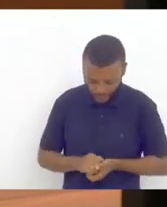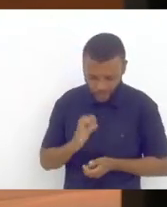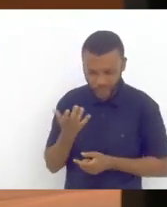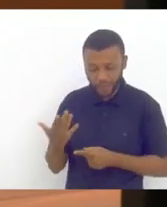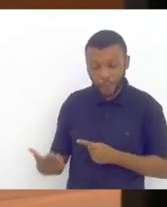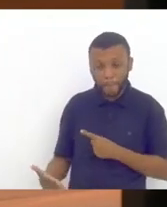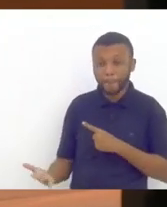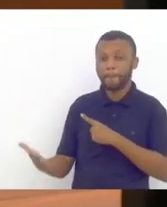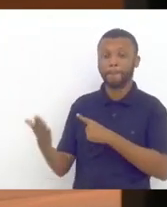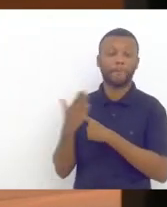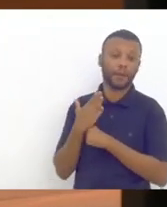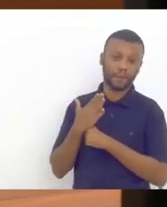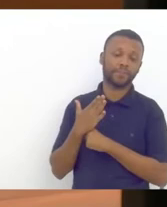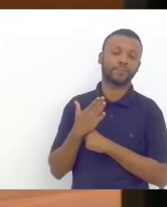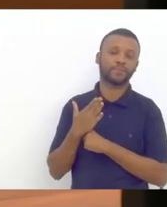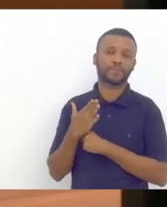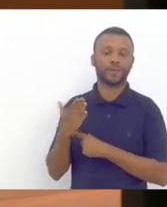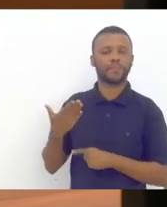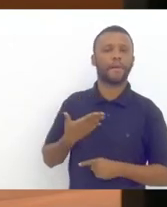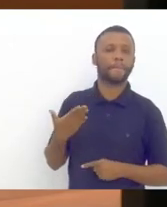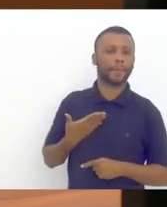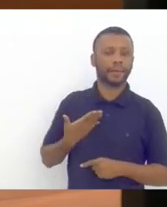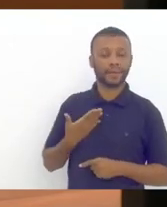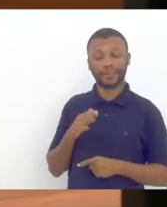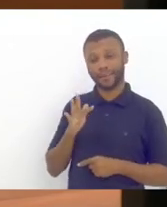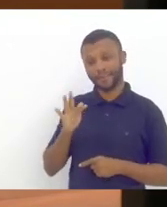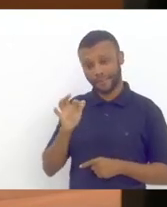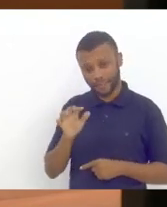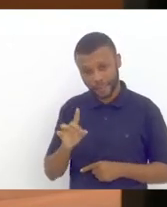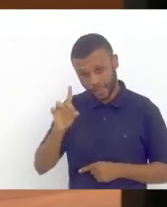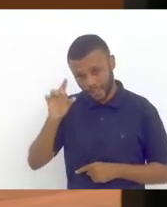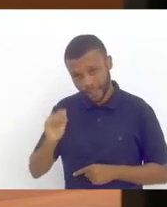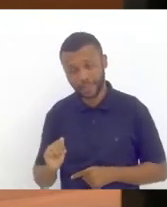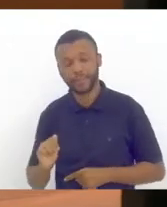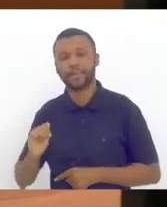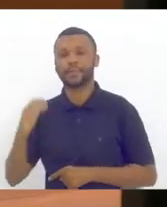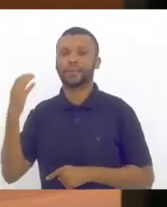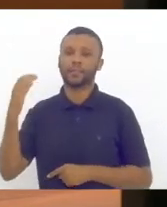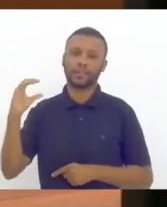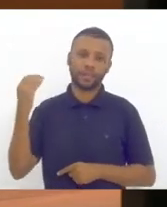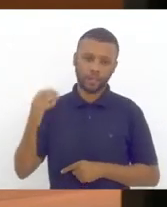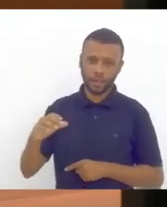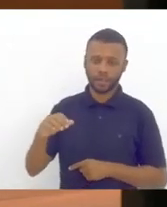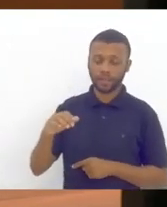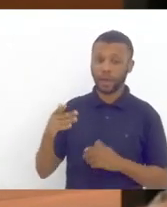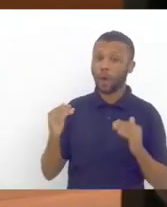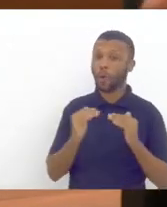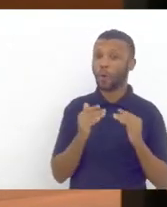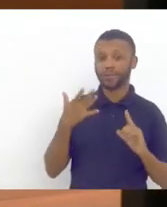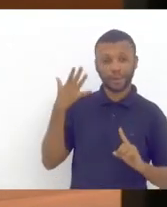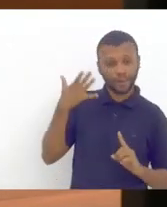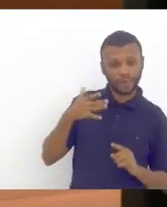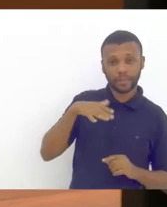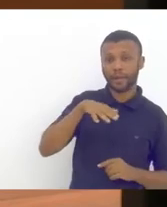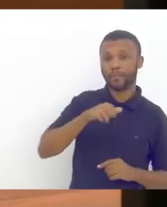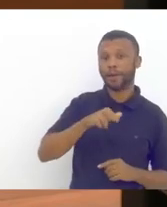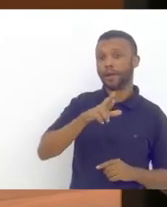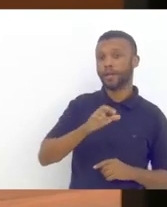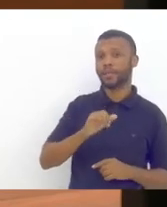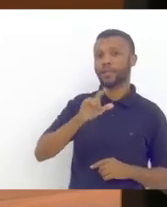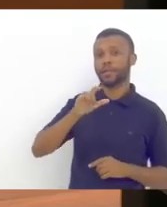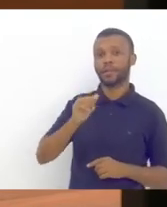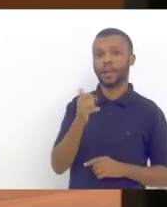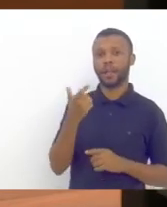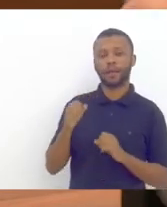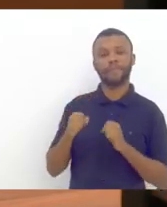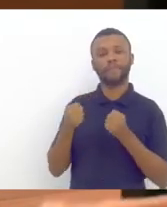fala da minha colega da Fazenda, do governo de Niterói, a Marília, quando ela reforça essa